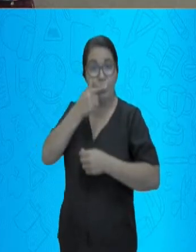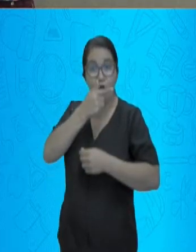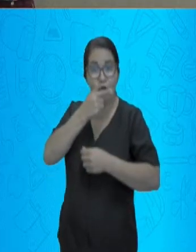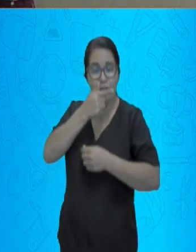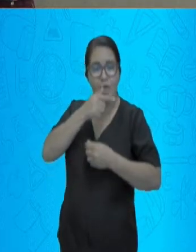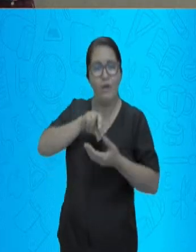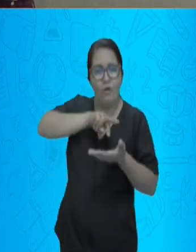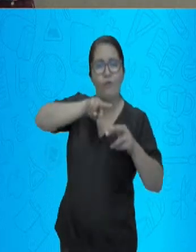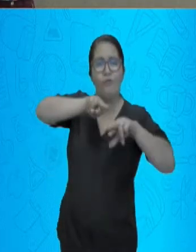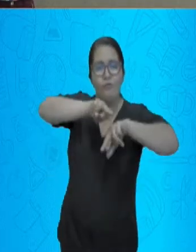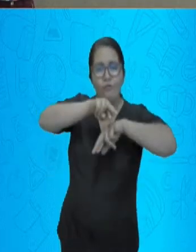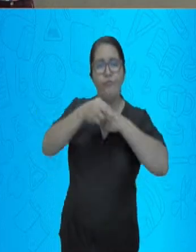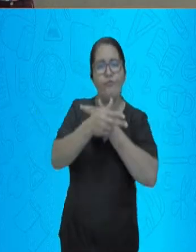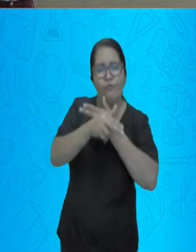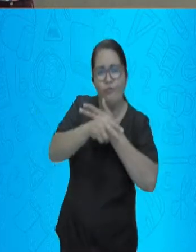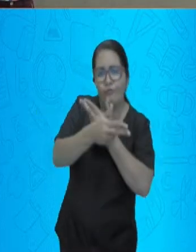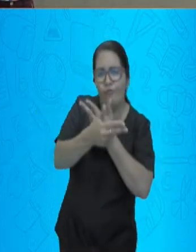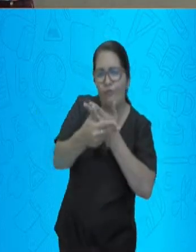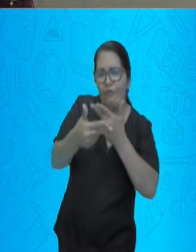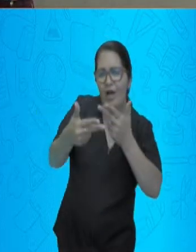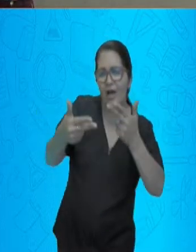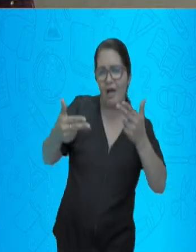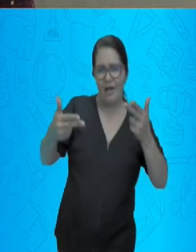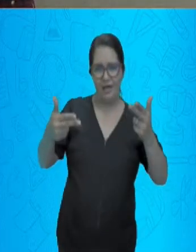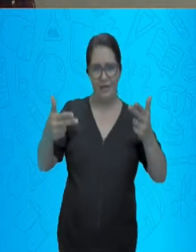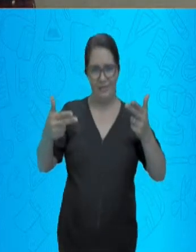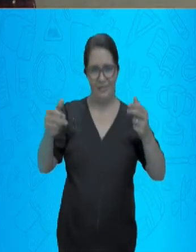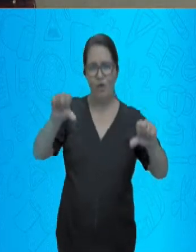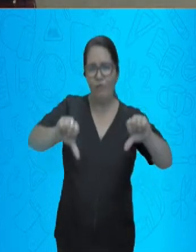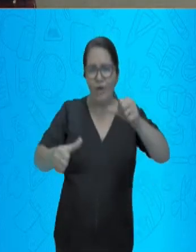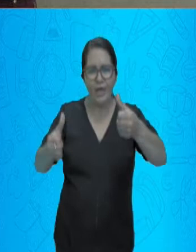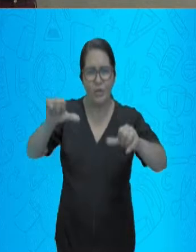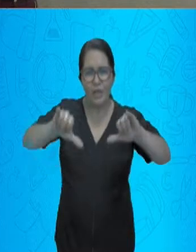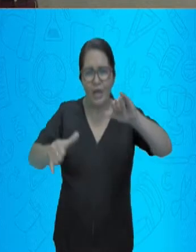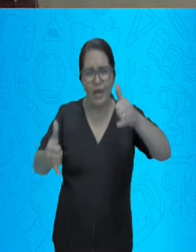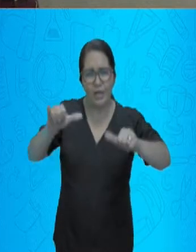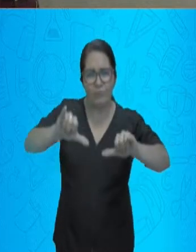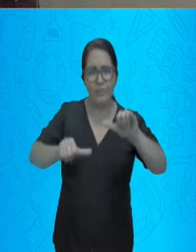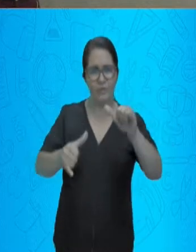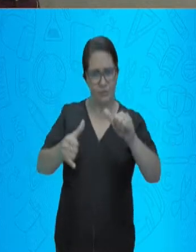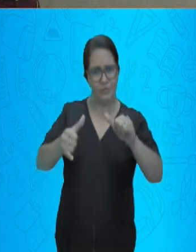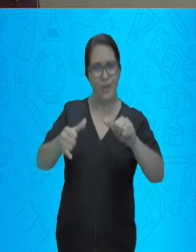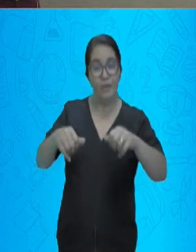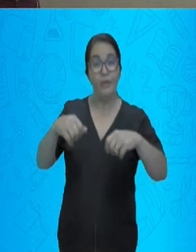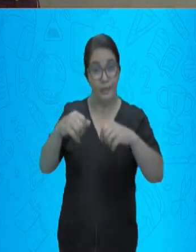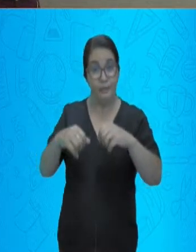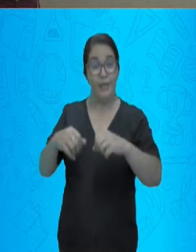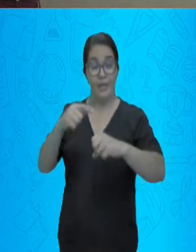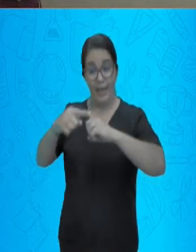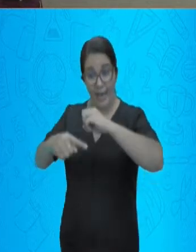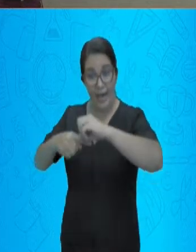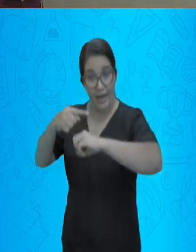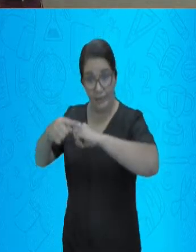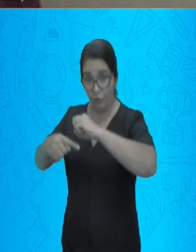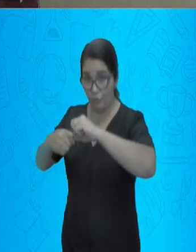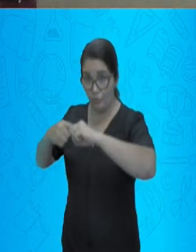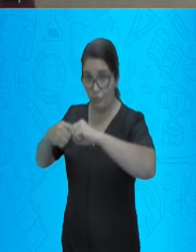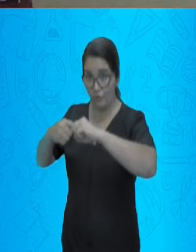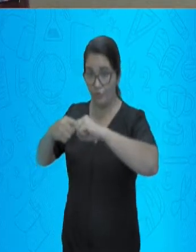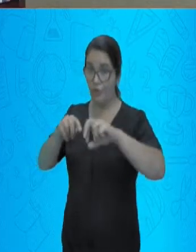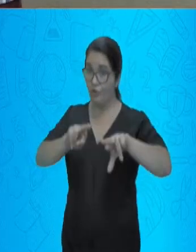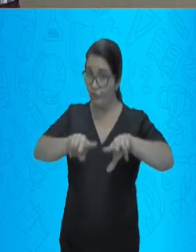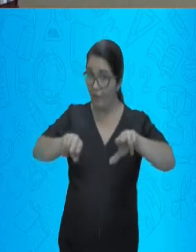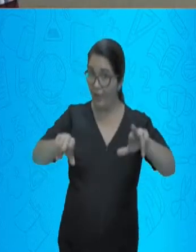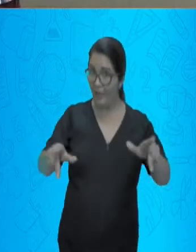hidrogênio e oxigênio. Então, 3 átomos de elementos químicos